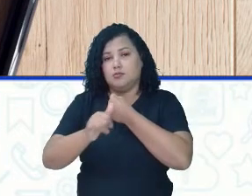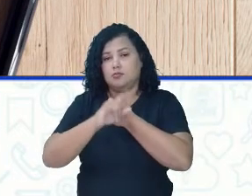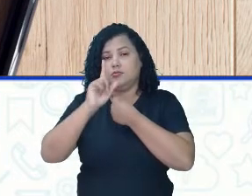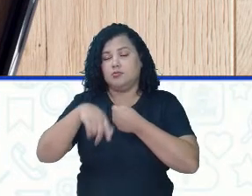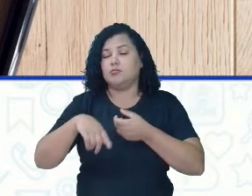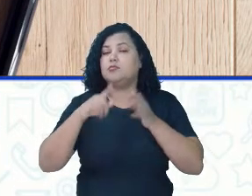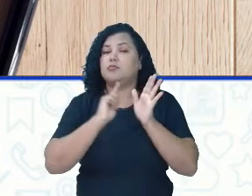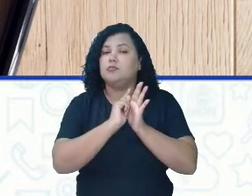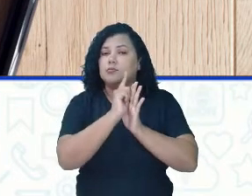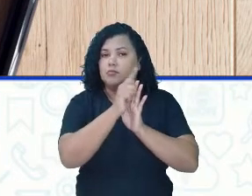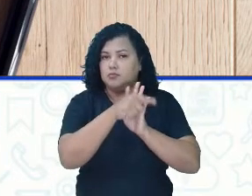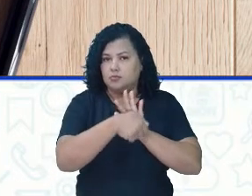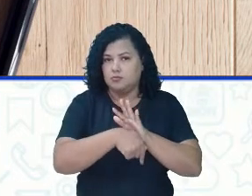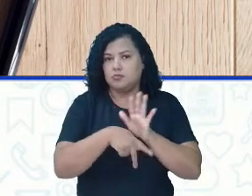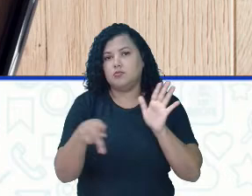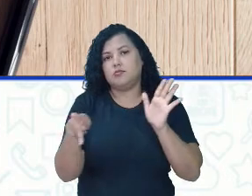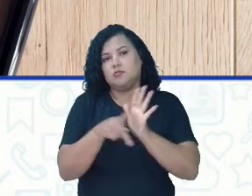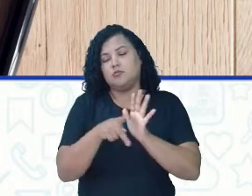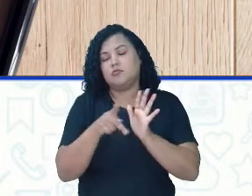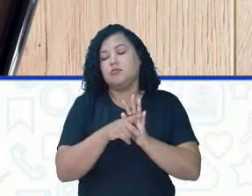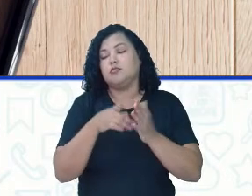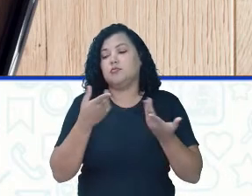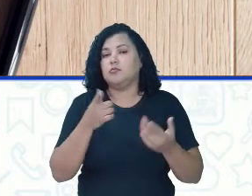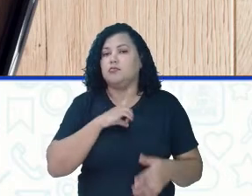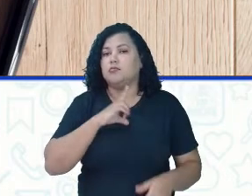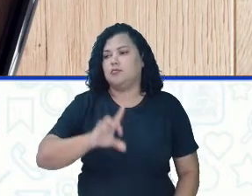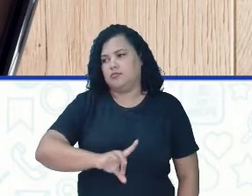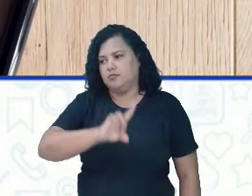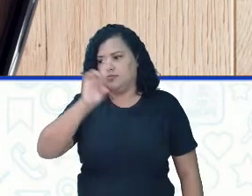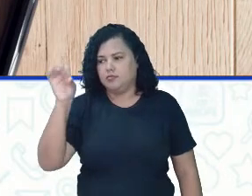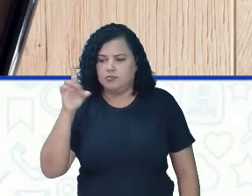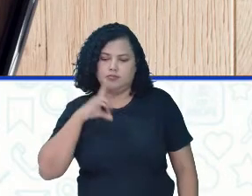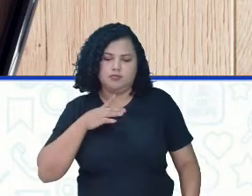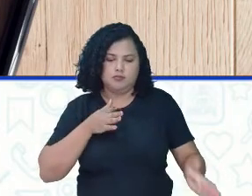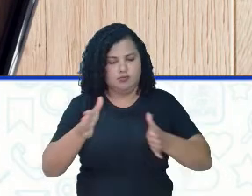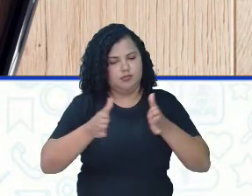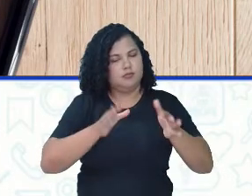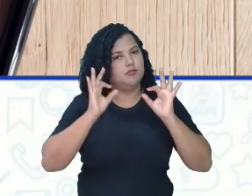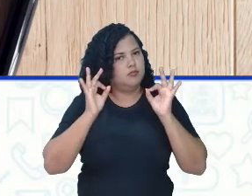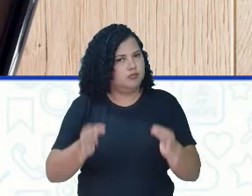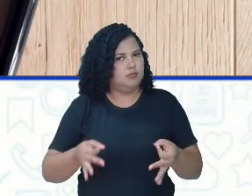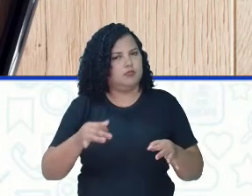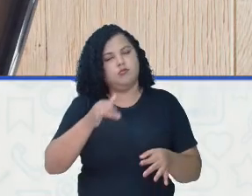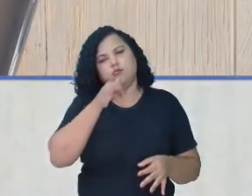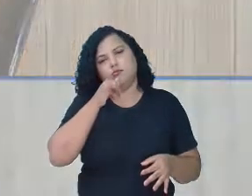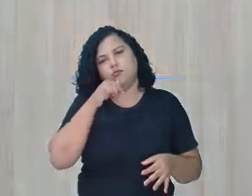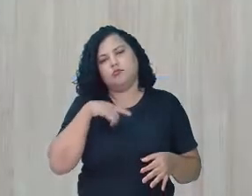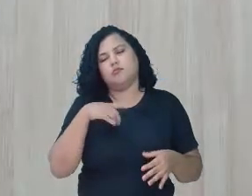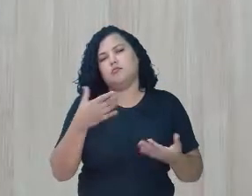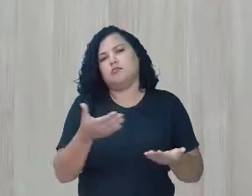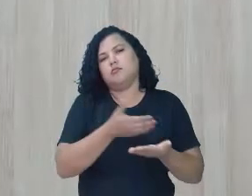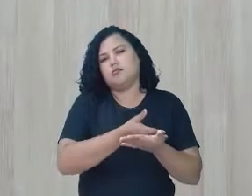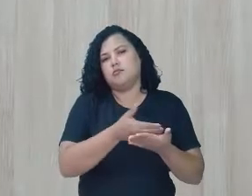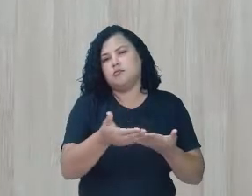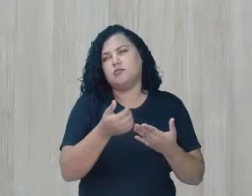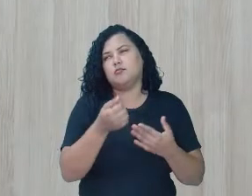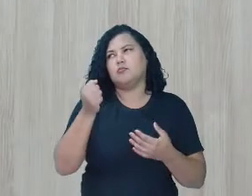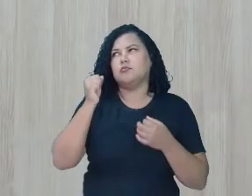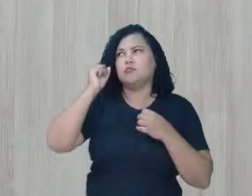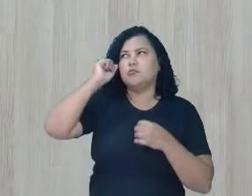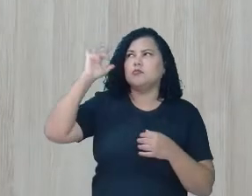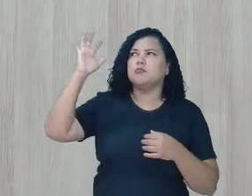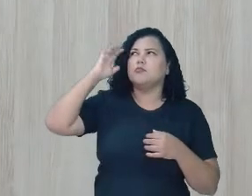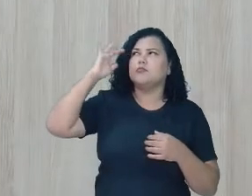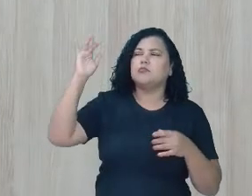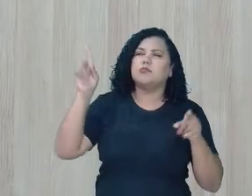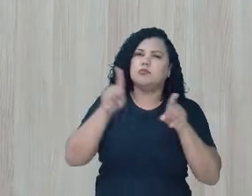gênero textual datado, ou seja, ela possui aí um prazo de validade. Porque como ela vai refletir sobre